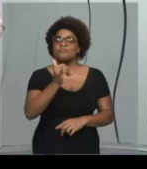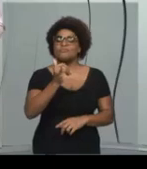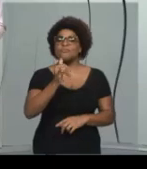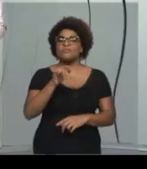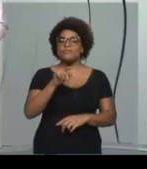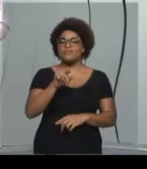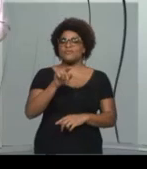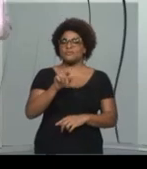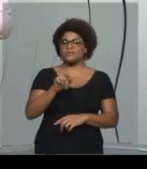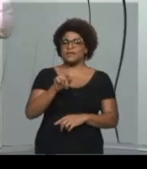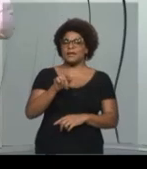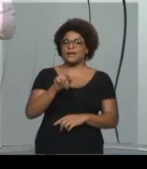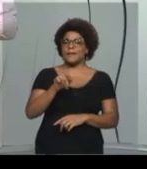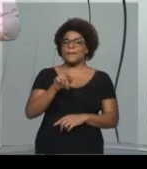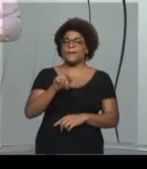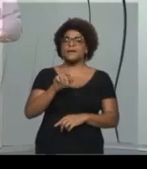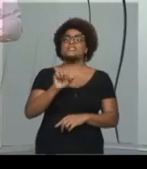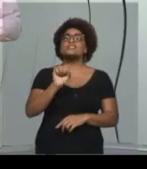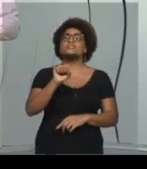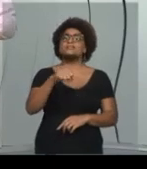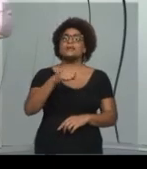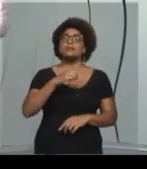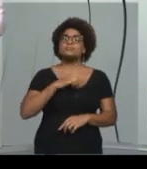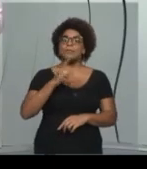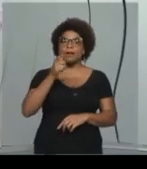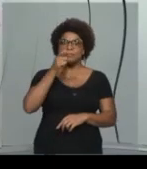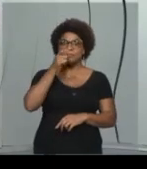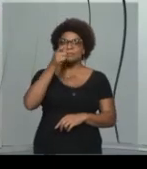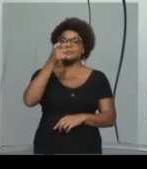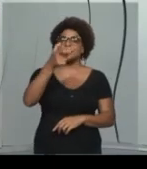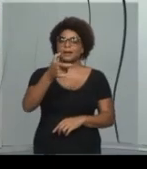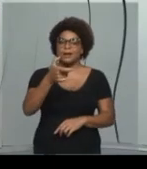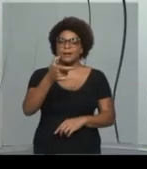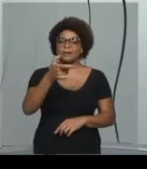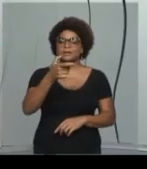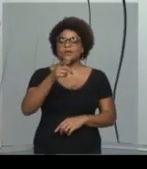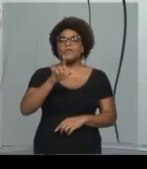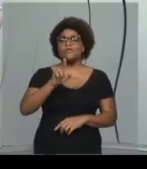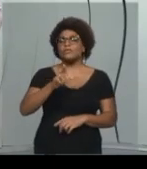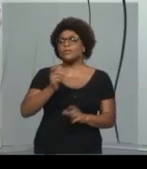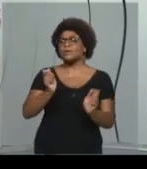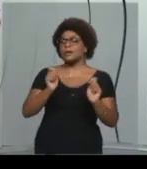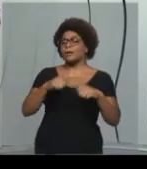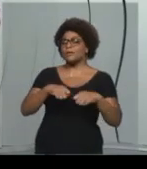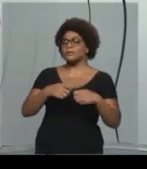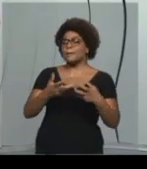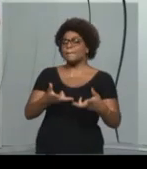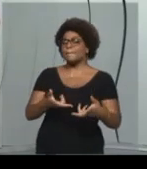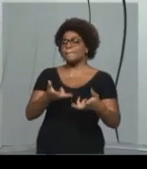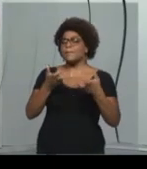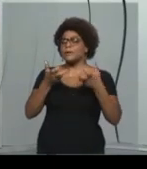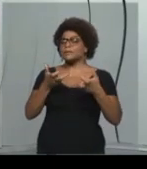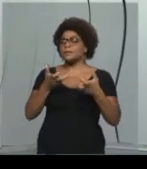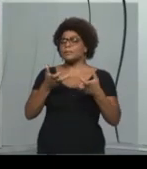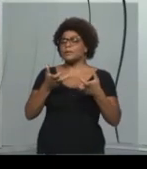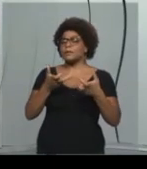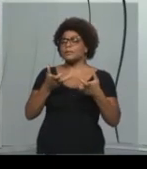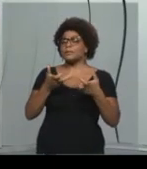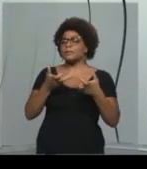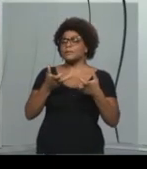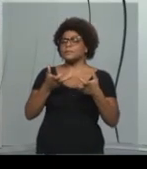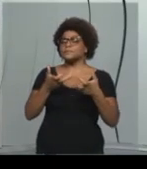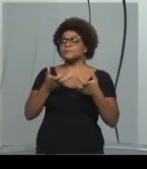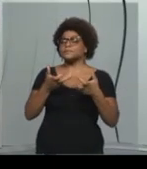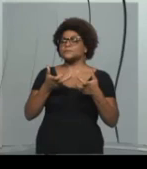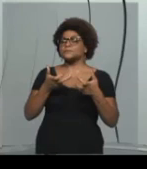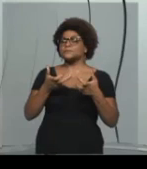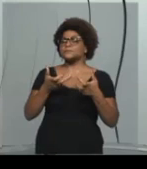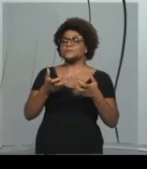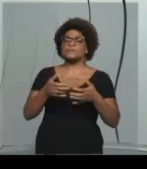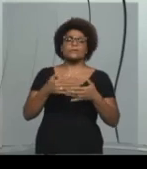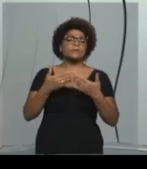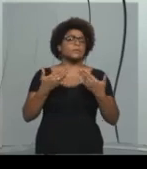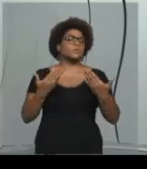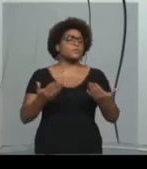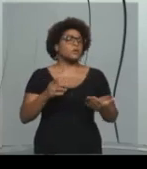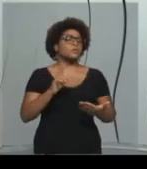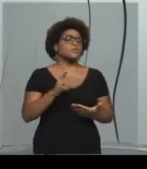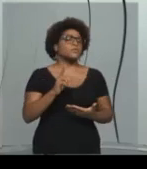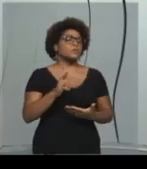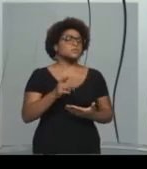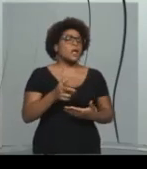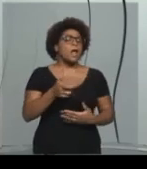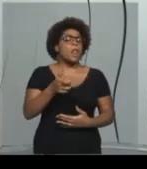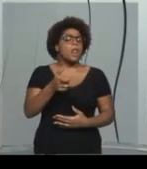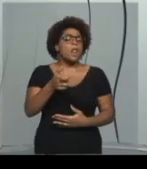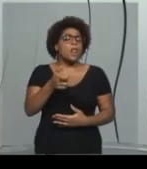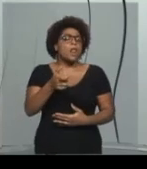qualquer interesse. Você consegue visualizar isso muito bem quando você liga um determinado canal